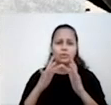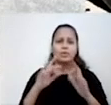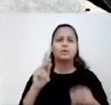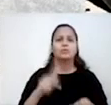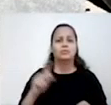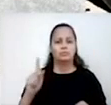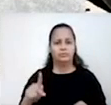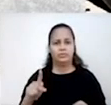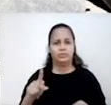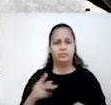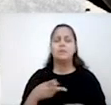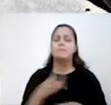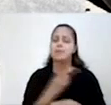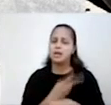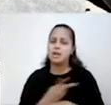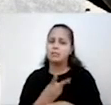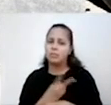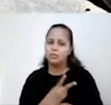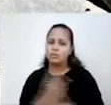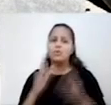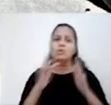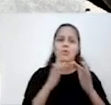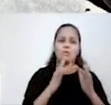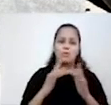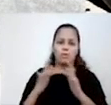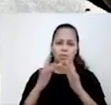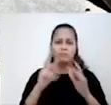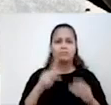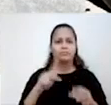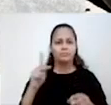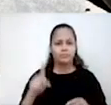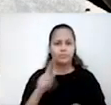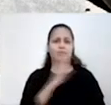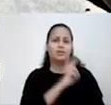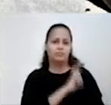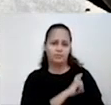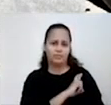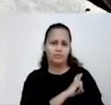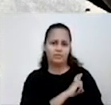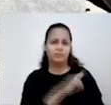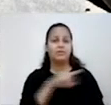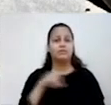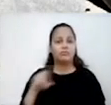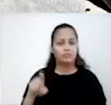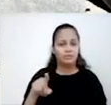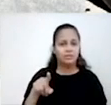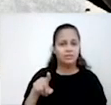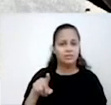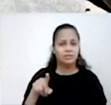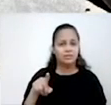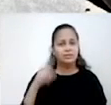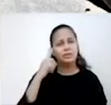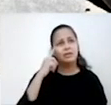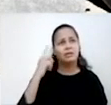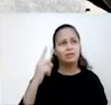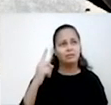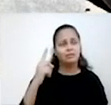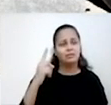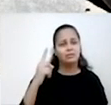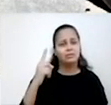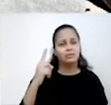com os tutores para que eles busquem, né, um contato com os professores responsáveis para vocês